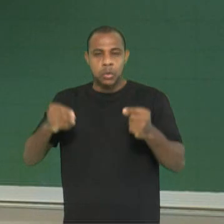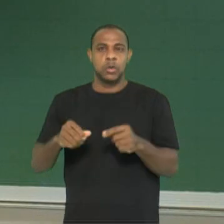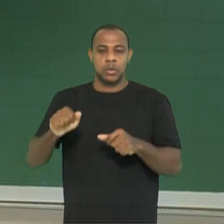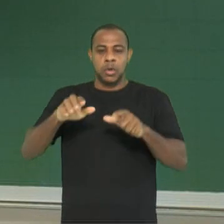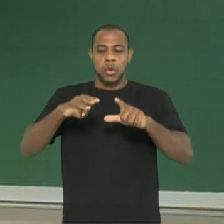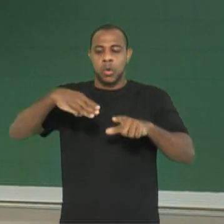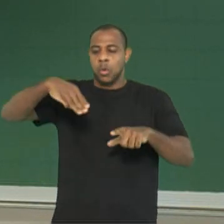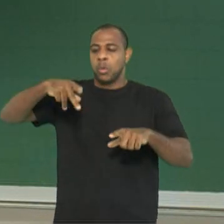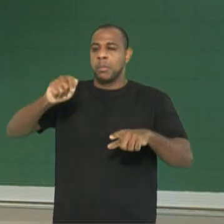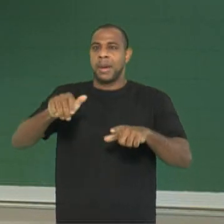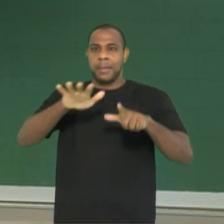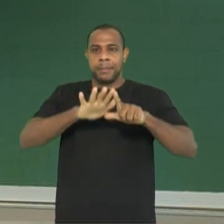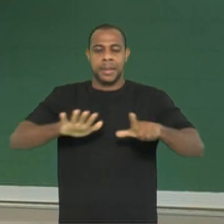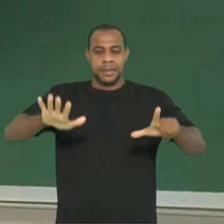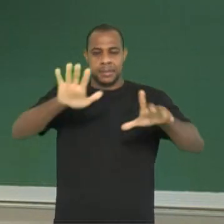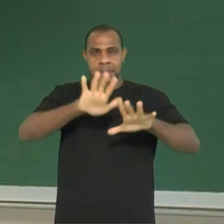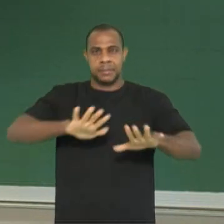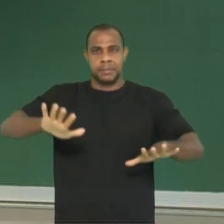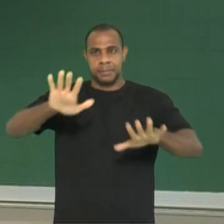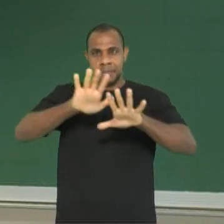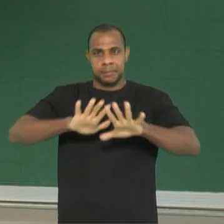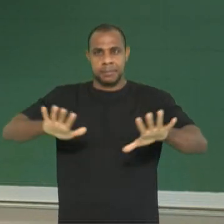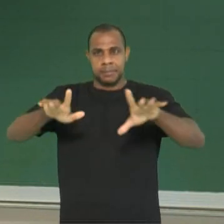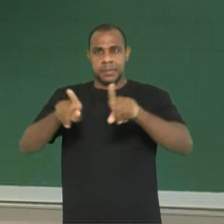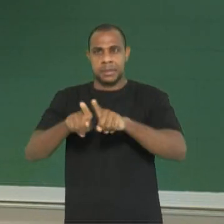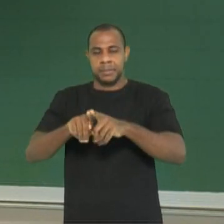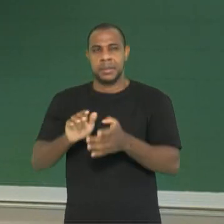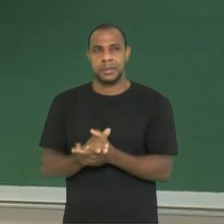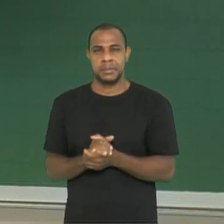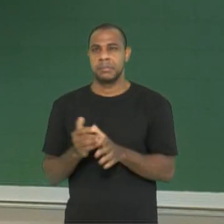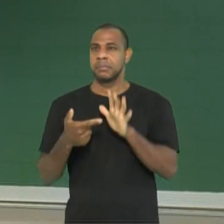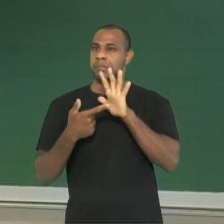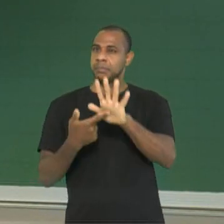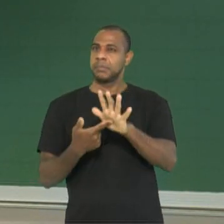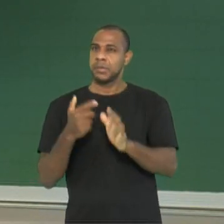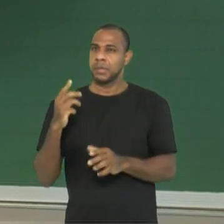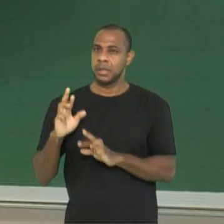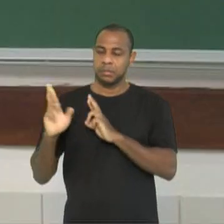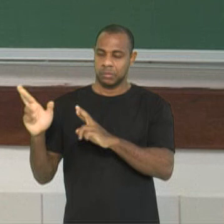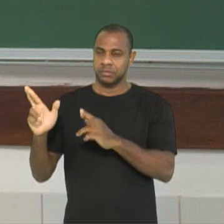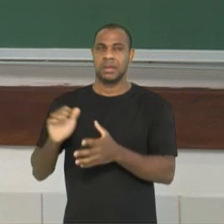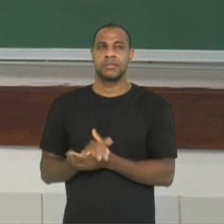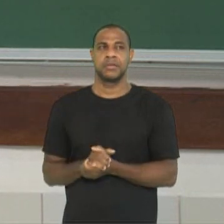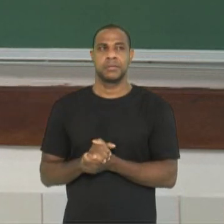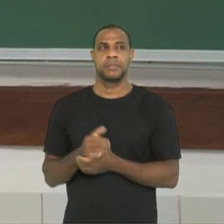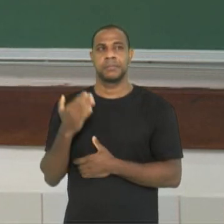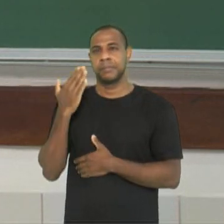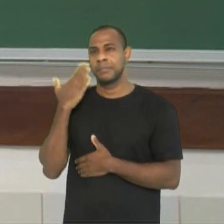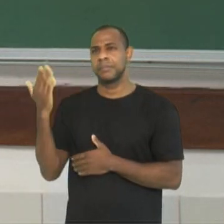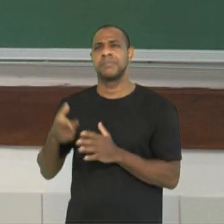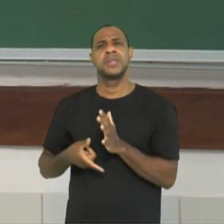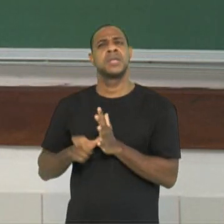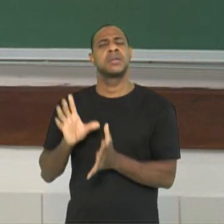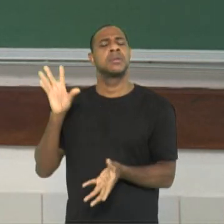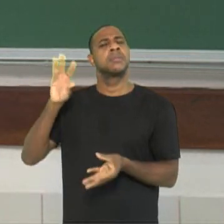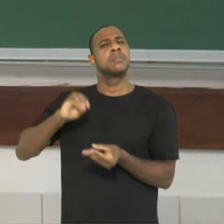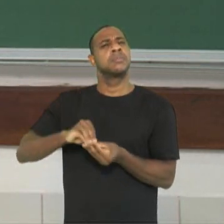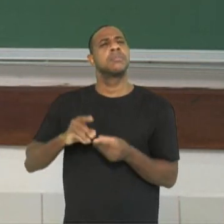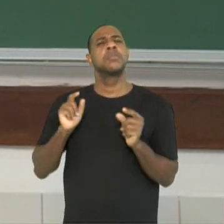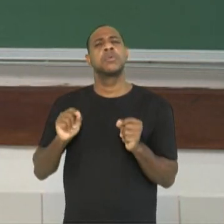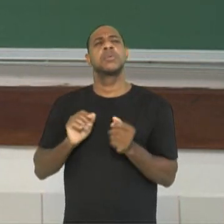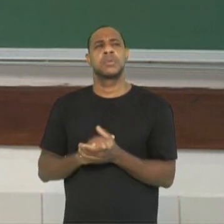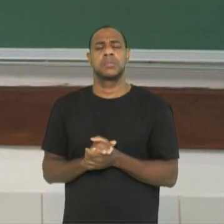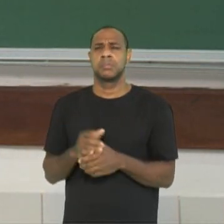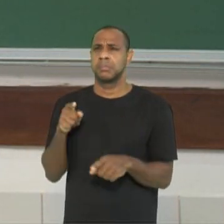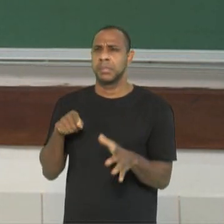cartografia, ciência esta responsável pela representação da superfície terrestre. E antes de concluirmos a nossa aula,